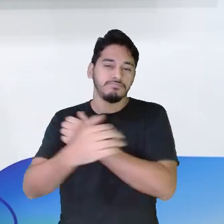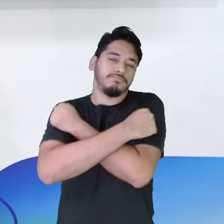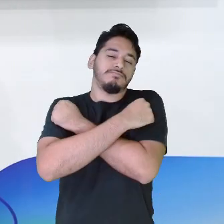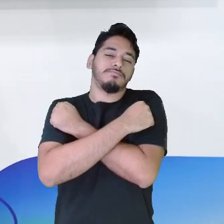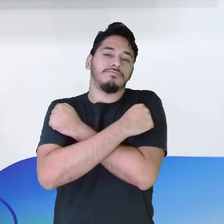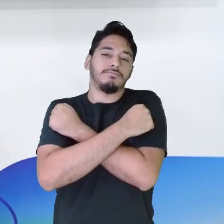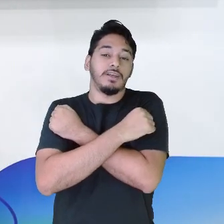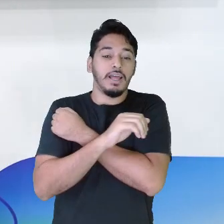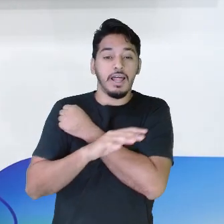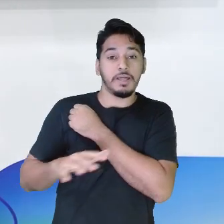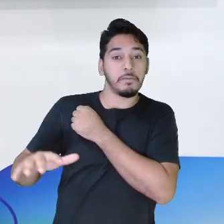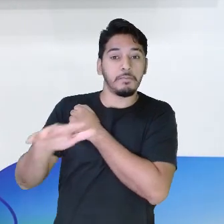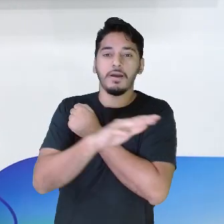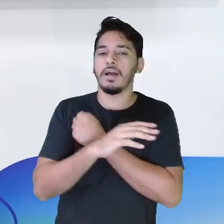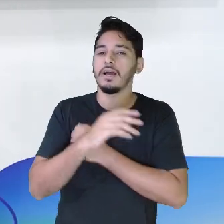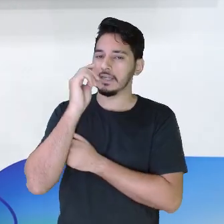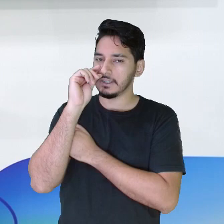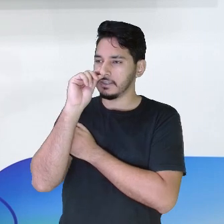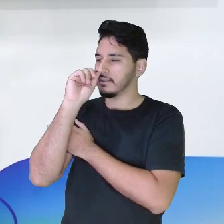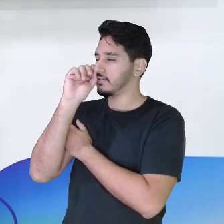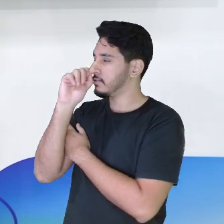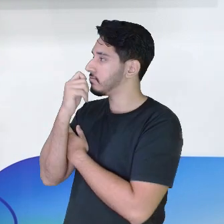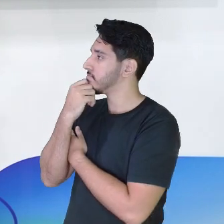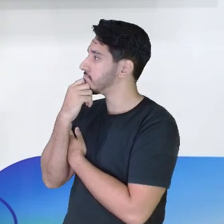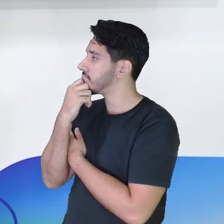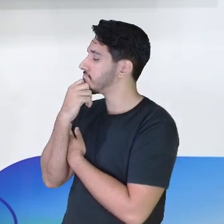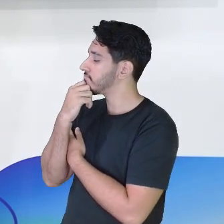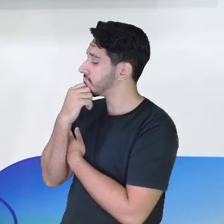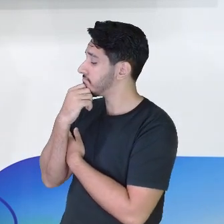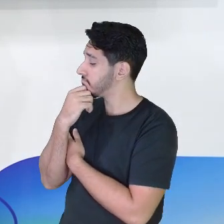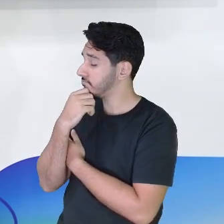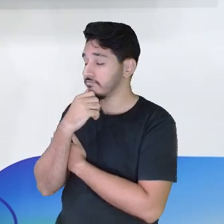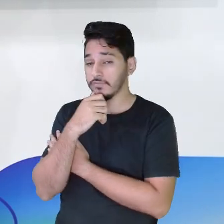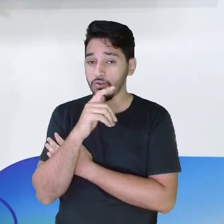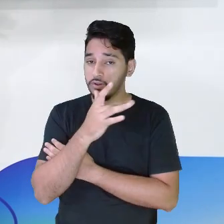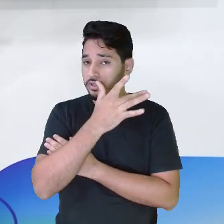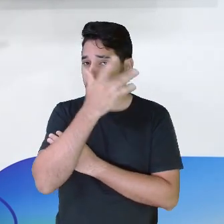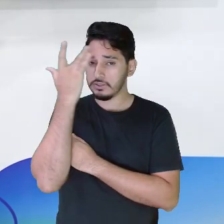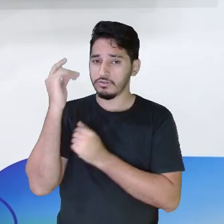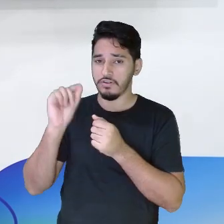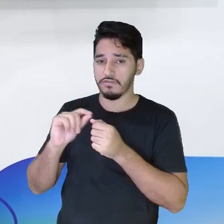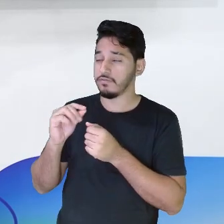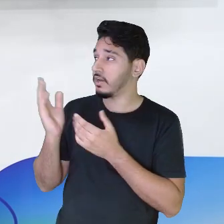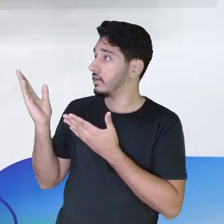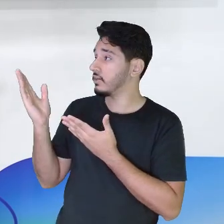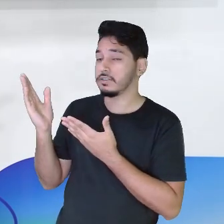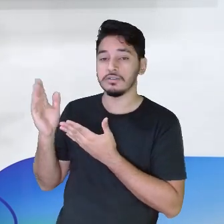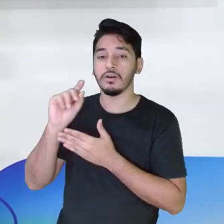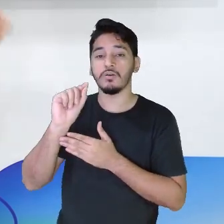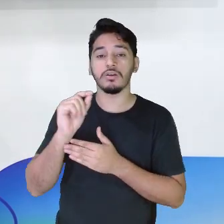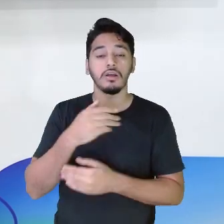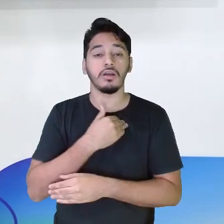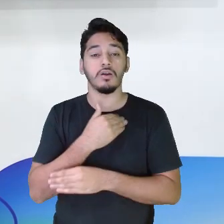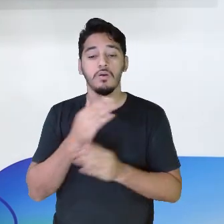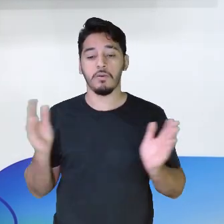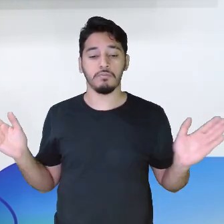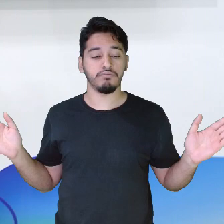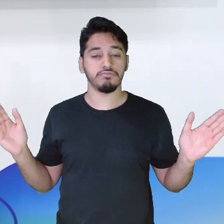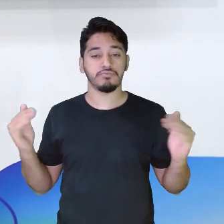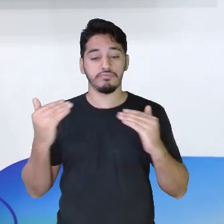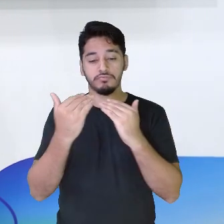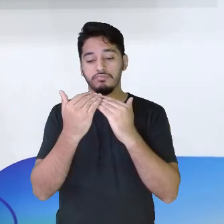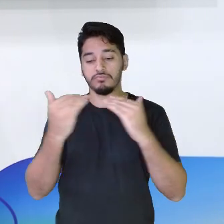aquela paisagem, né? Então, quando a pessoa faz isso, o braço está posicionado